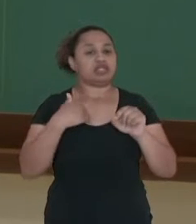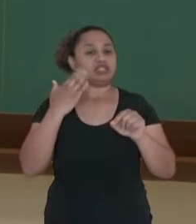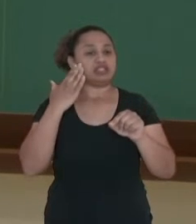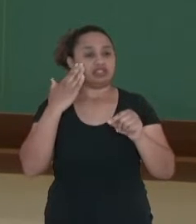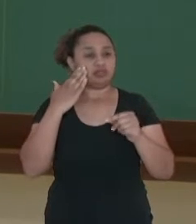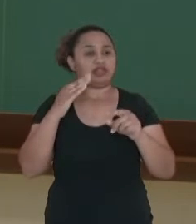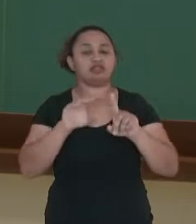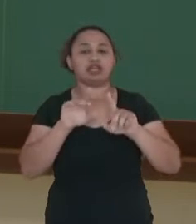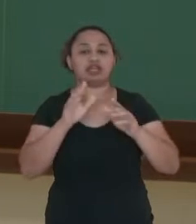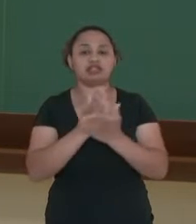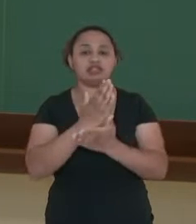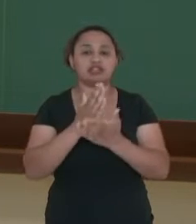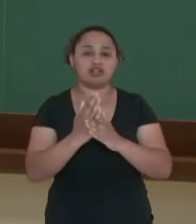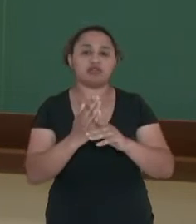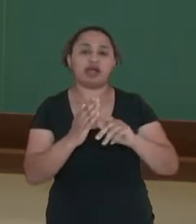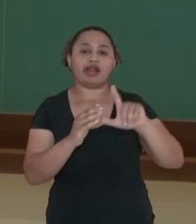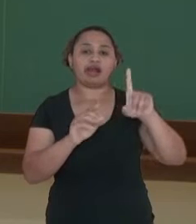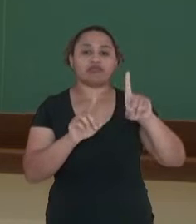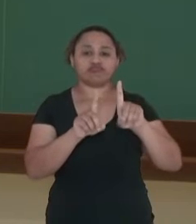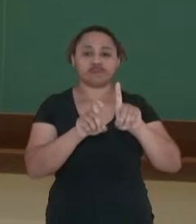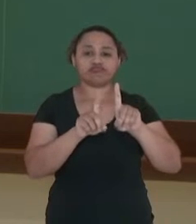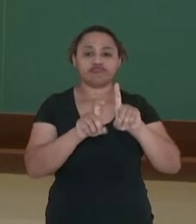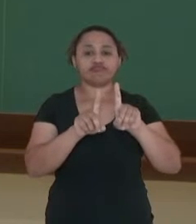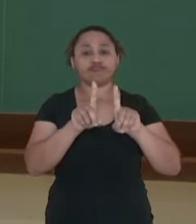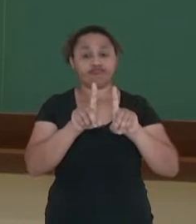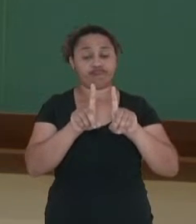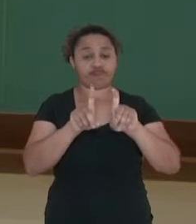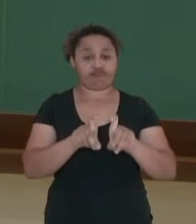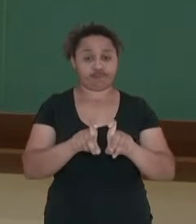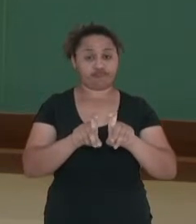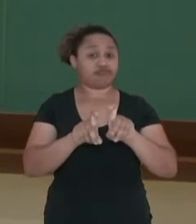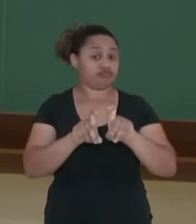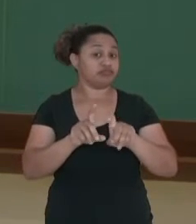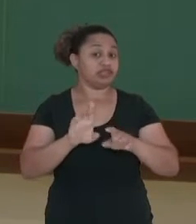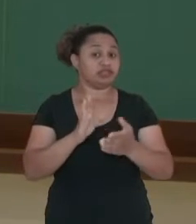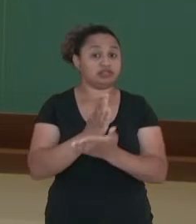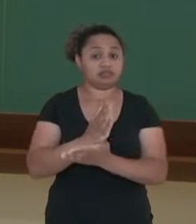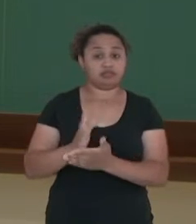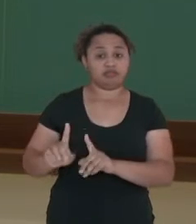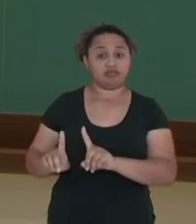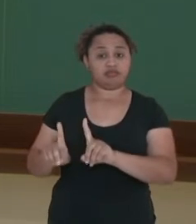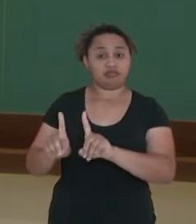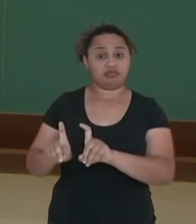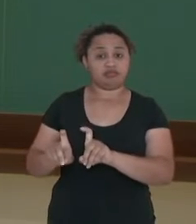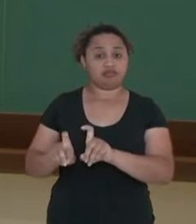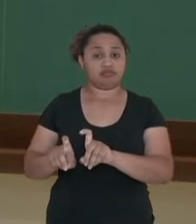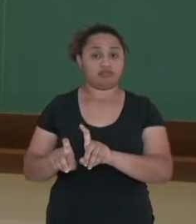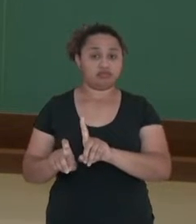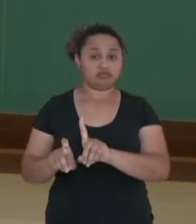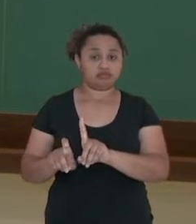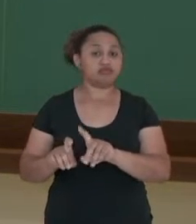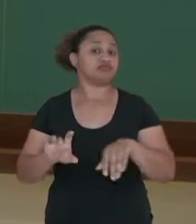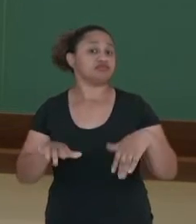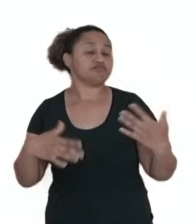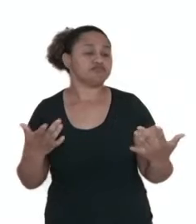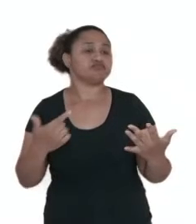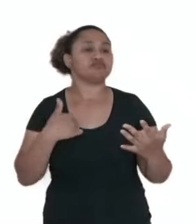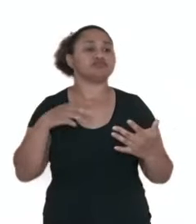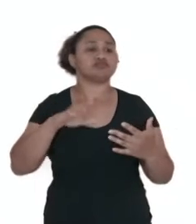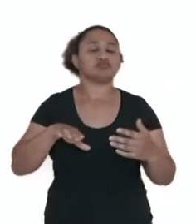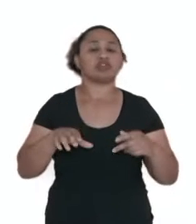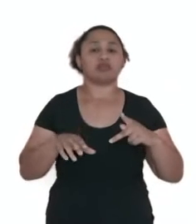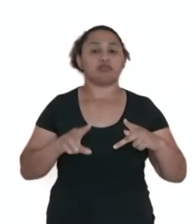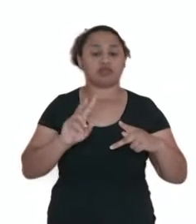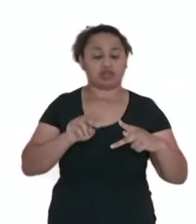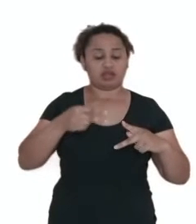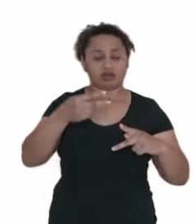E na fusão, na formação do zigoto, formam-se os genótipos para cada situação. Então nós vamos utilizar o seguinte, ó. P ao